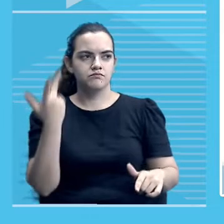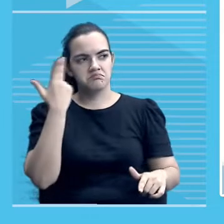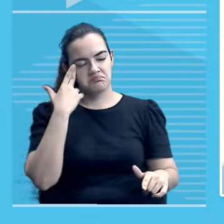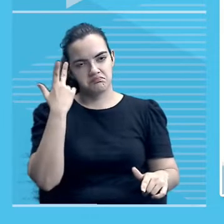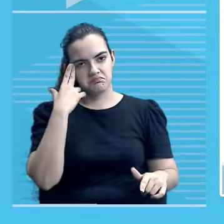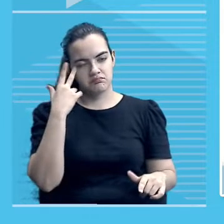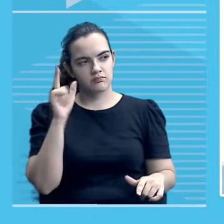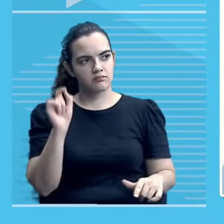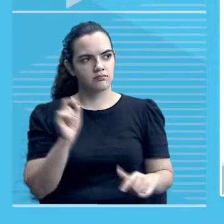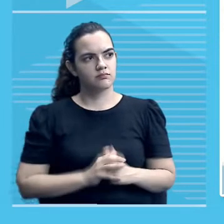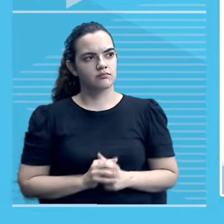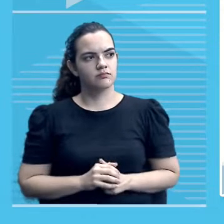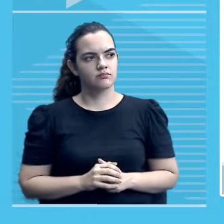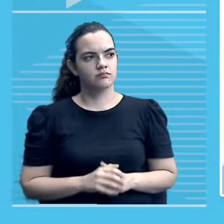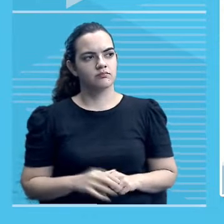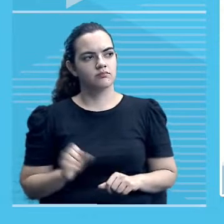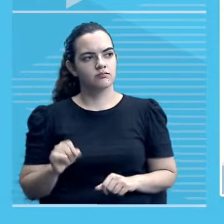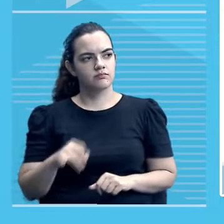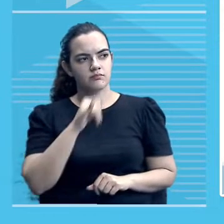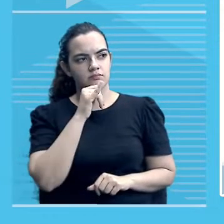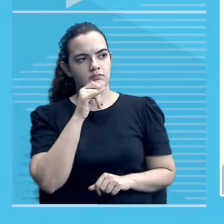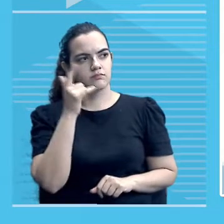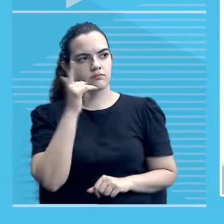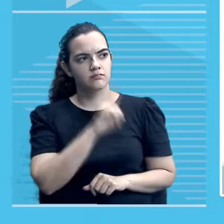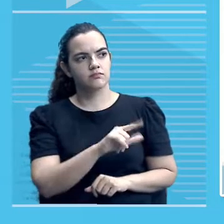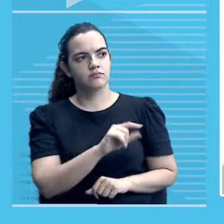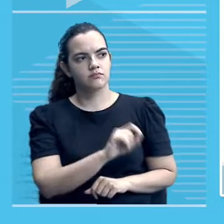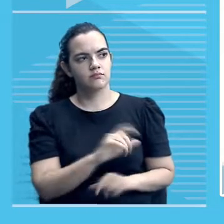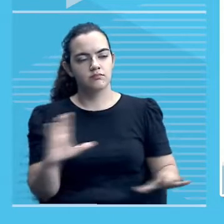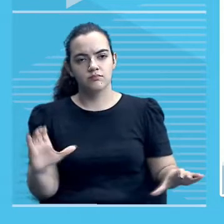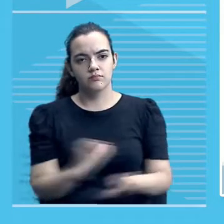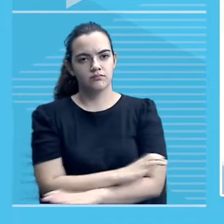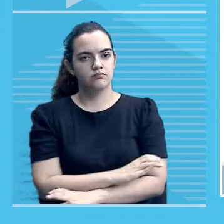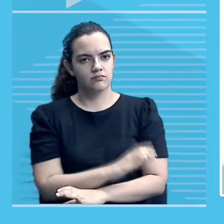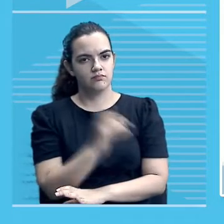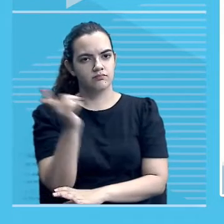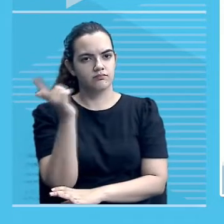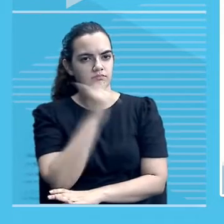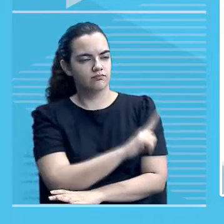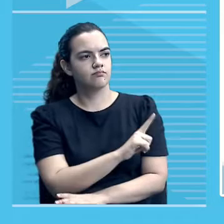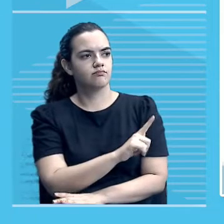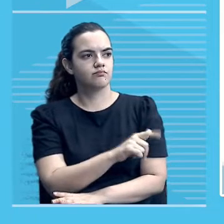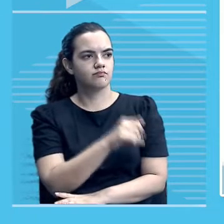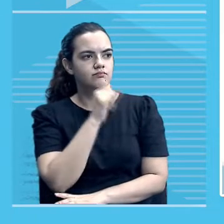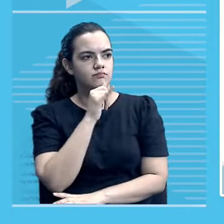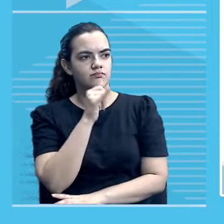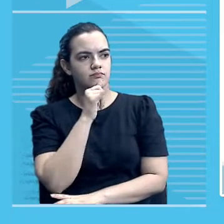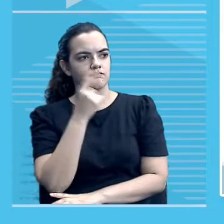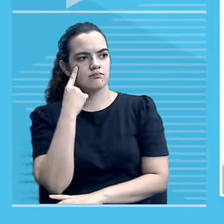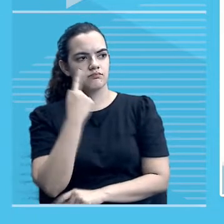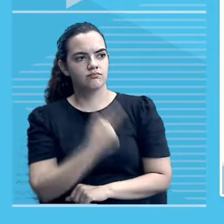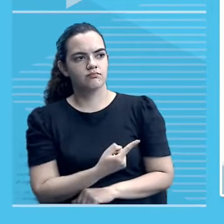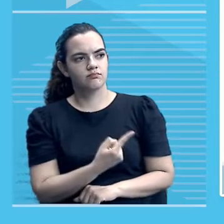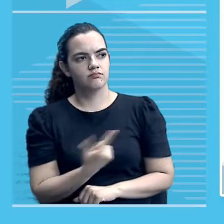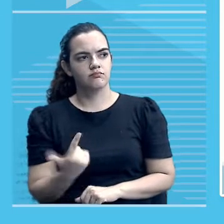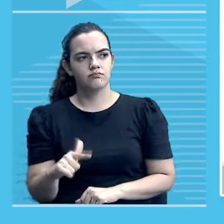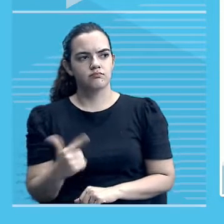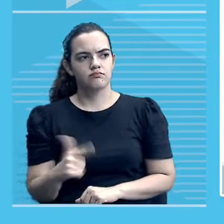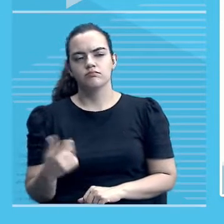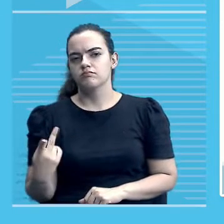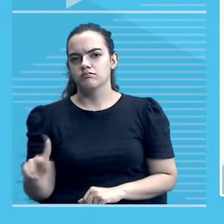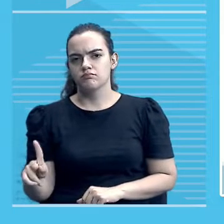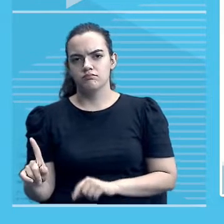só a hidroxila da base, quanto o hidrogênio do ácido foi neutralizado. Veja que o sal não aparece, nem hidrogênio, nem